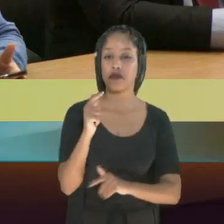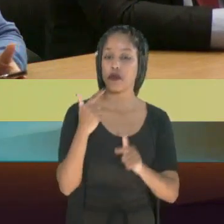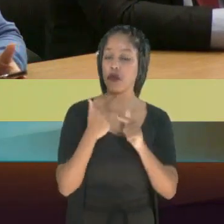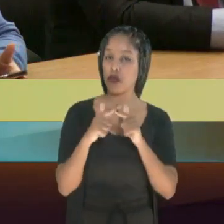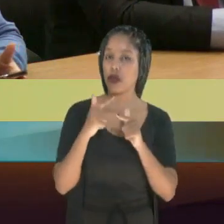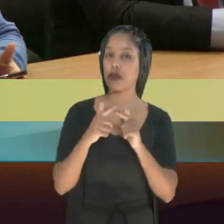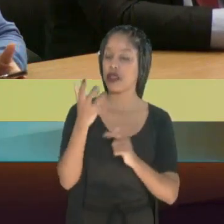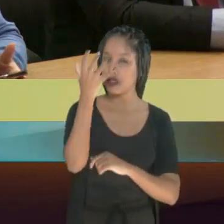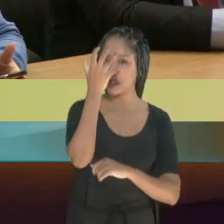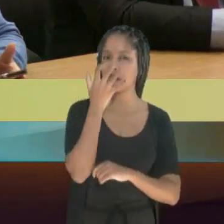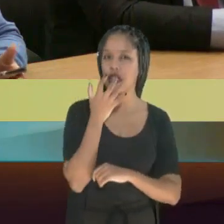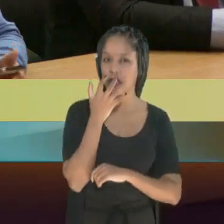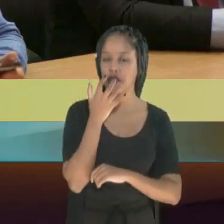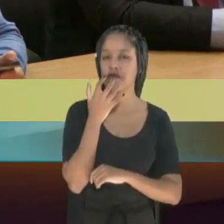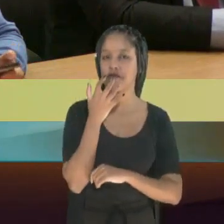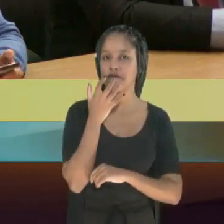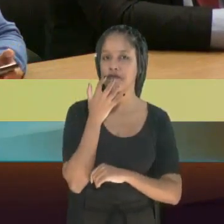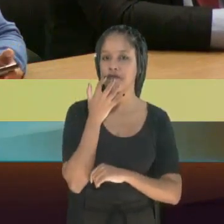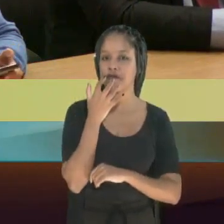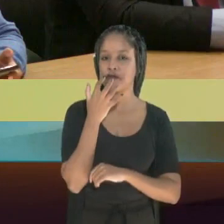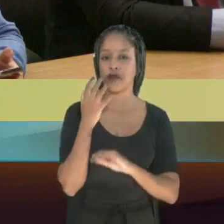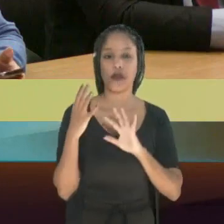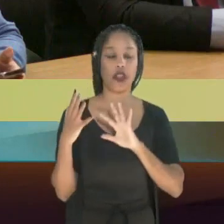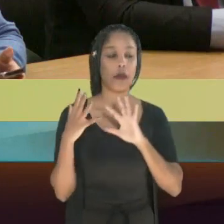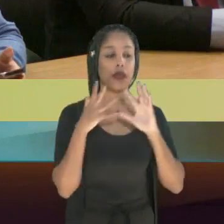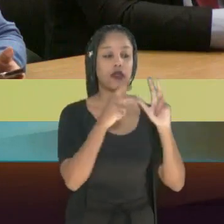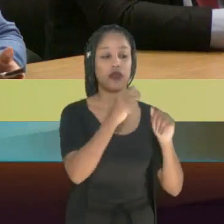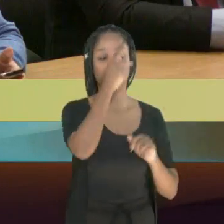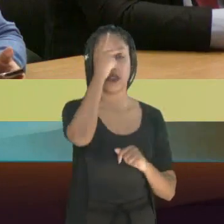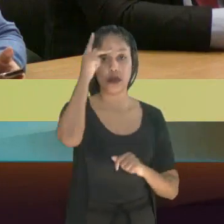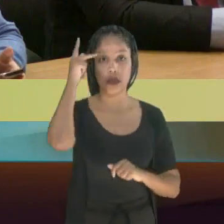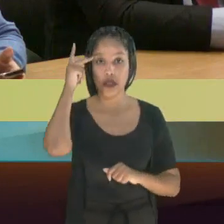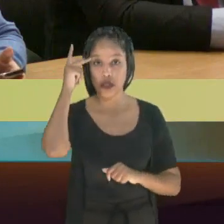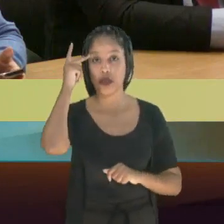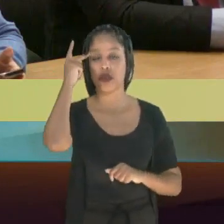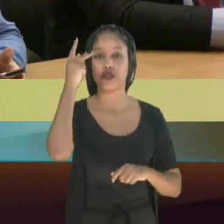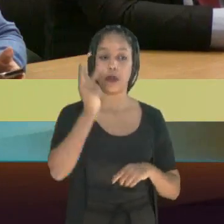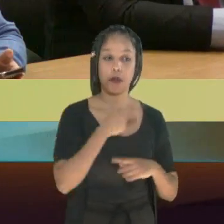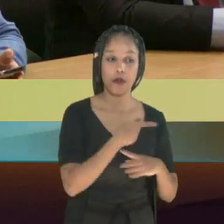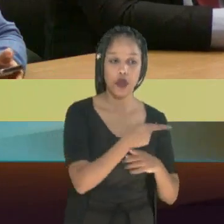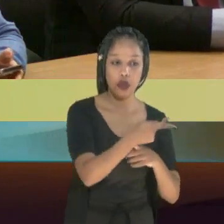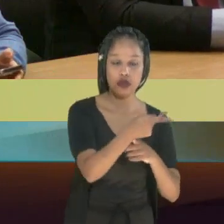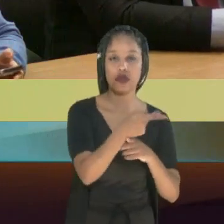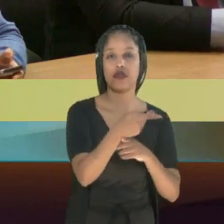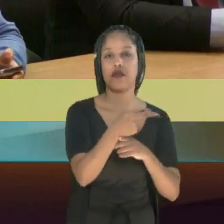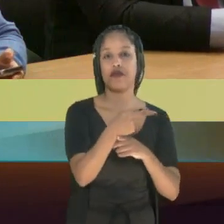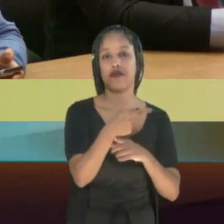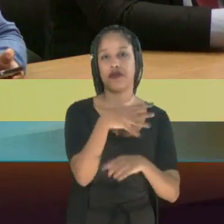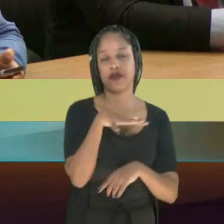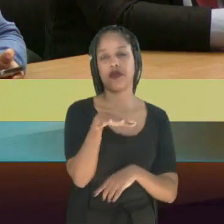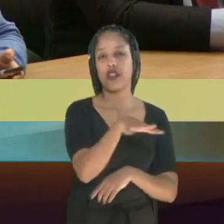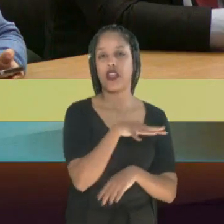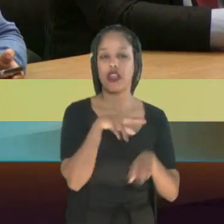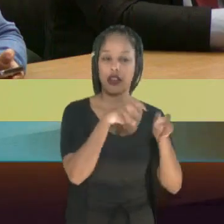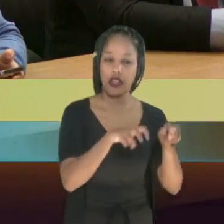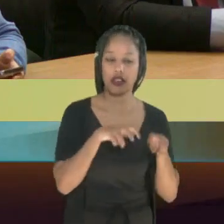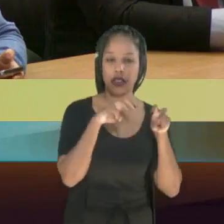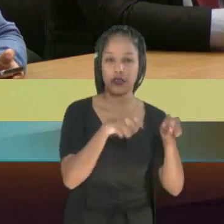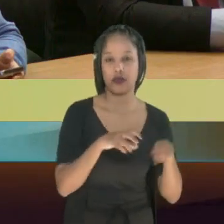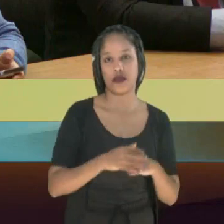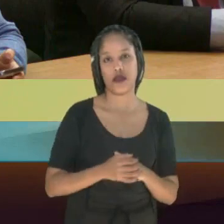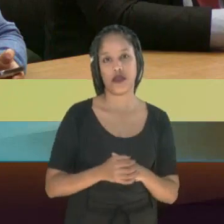muito sério para todos os que compõem a cadeia produtiva da nossa agricultura, seja